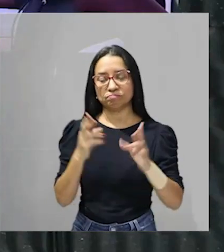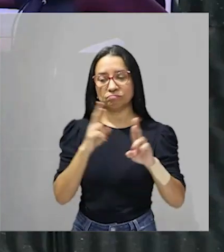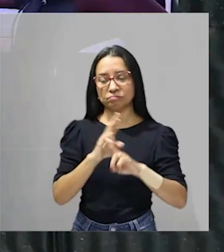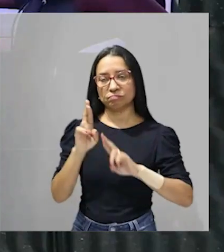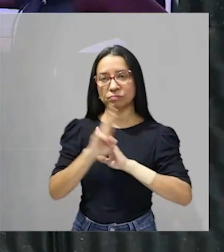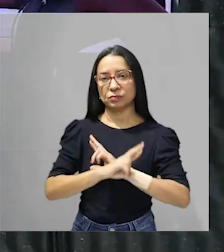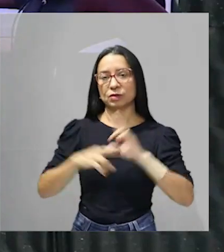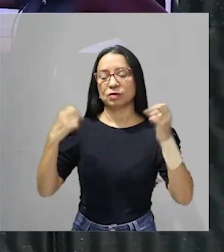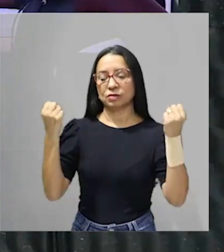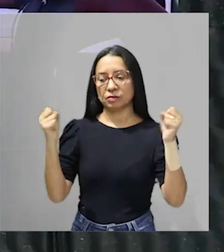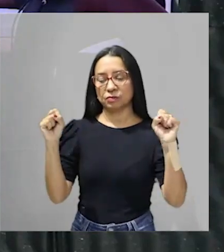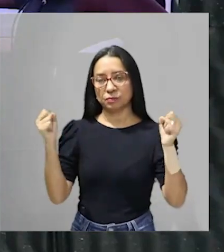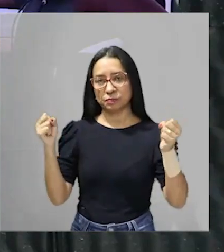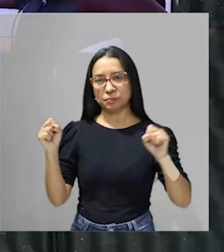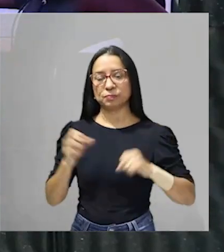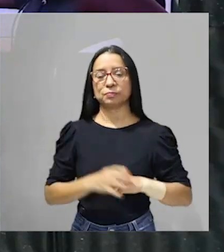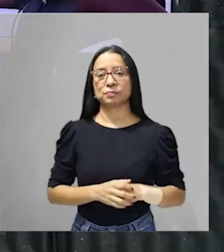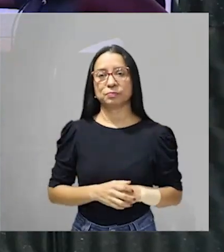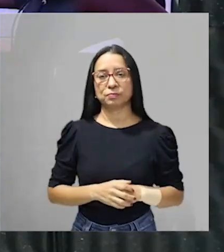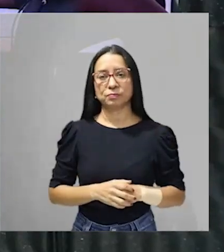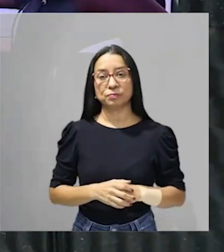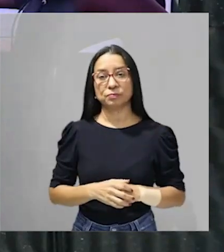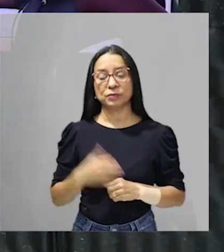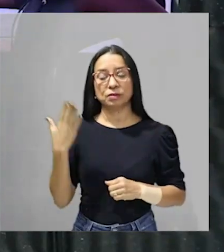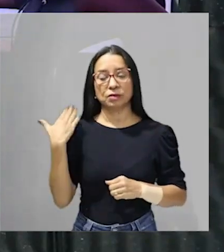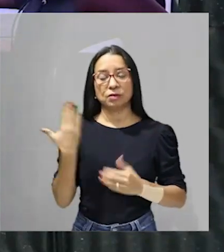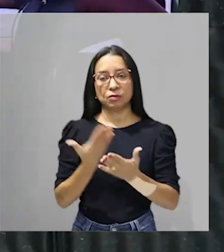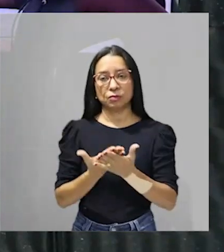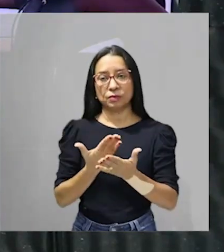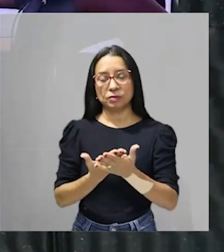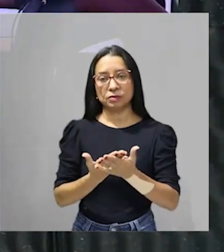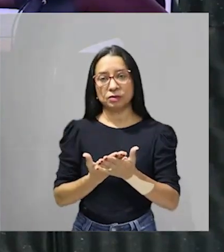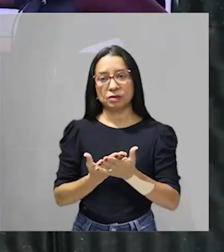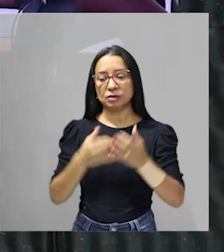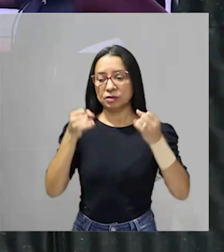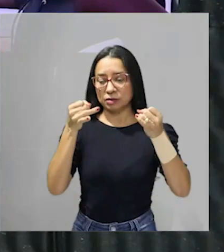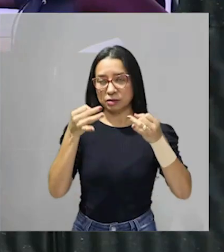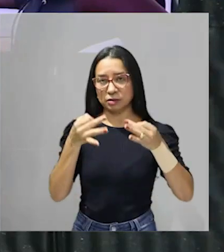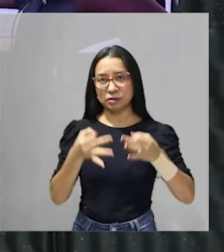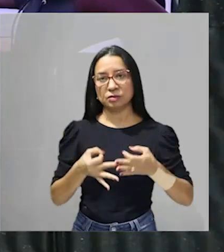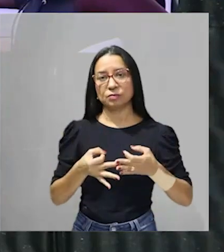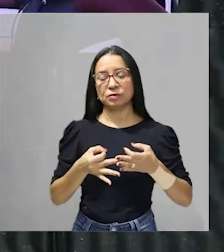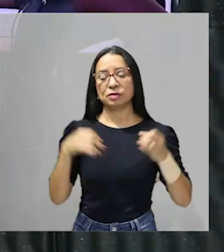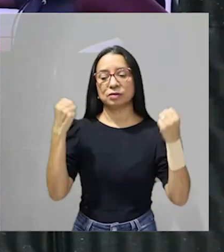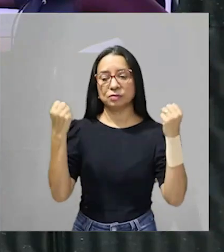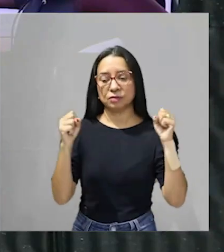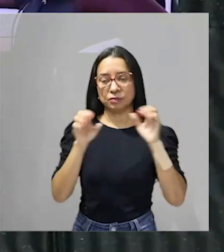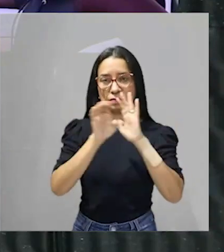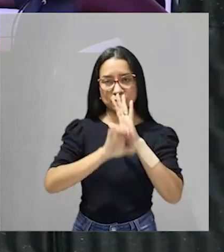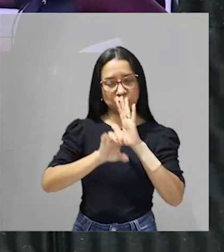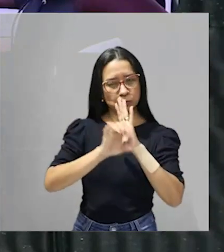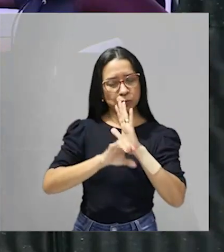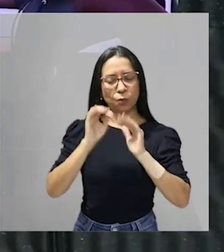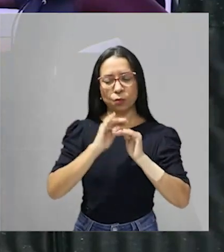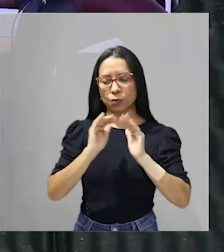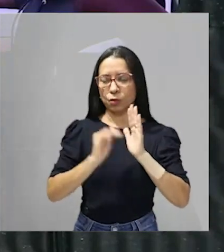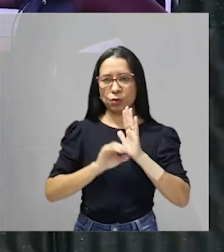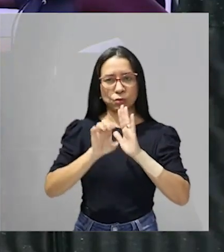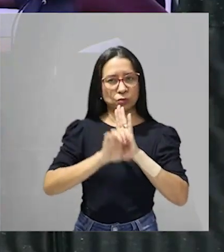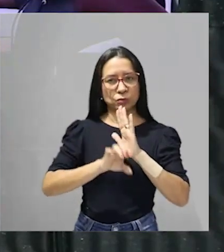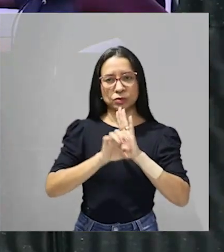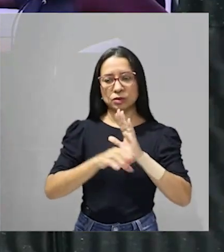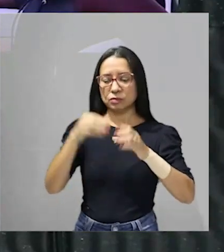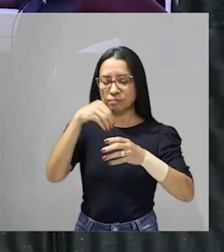na educação física na aula passada eu falei de educação física conceitos trouxe todos os conceitos